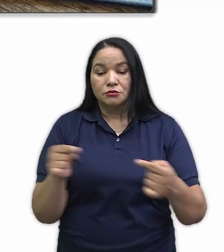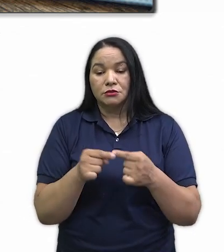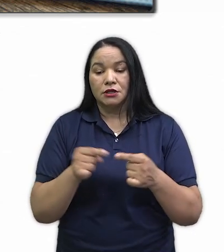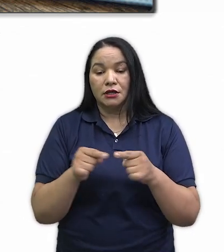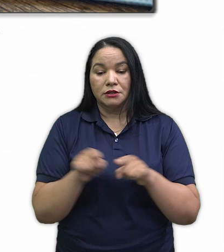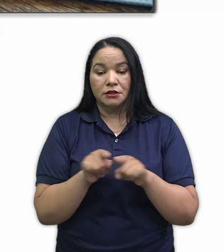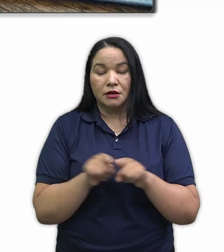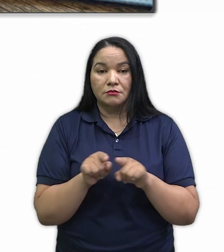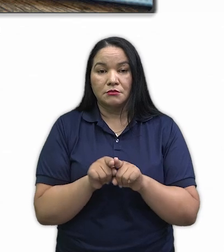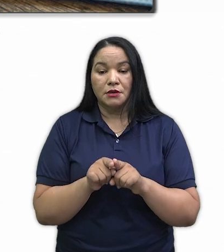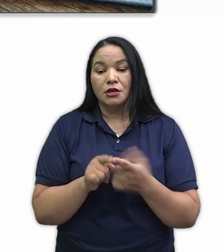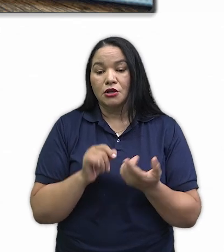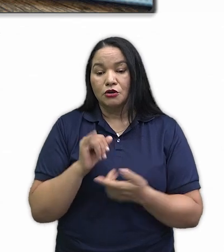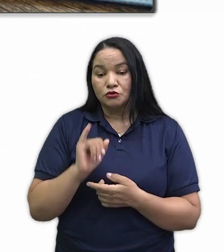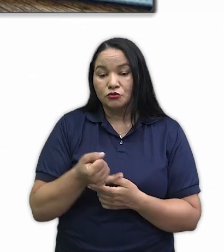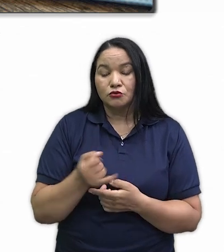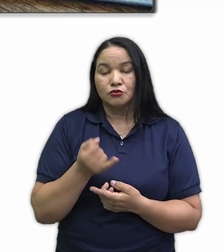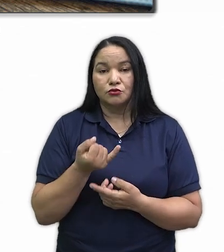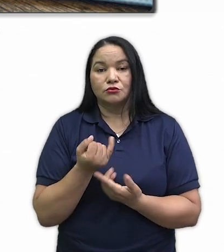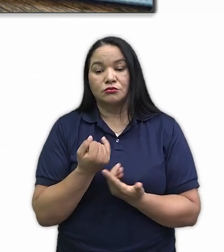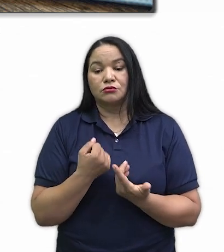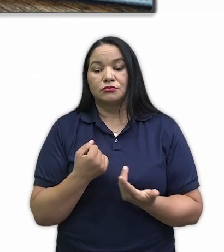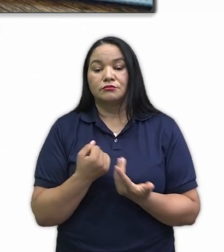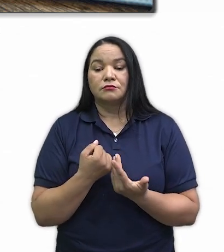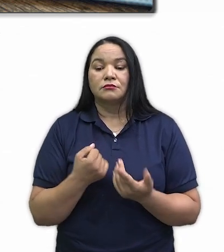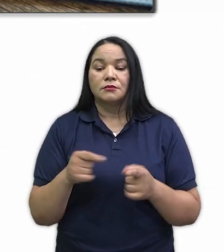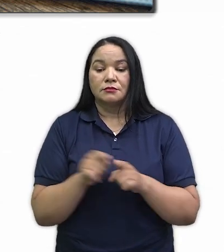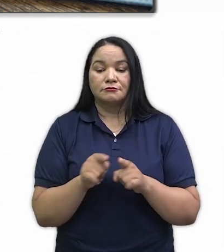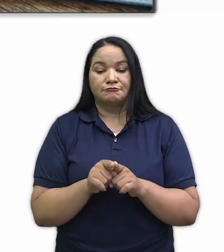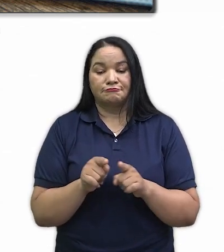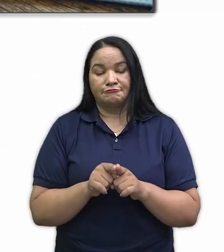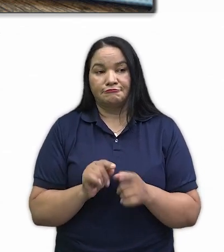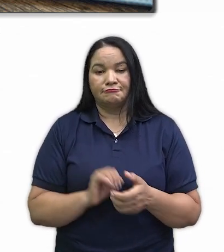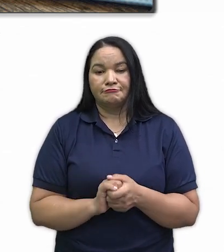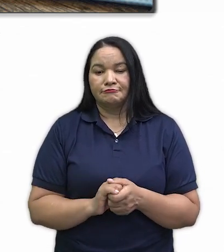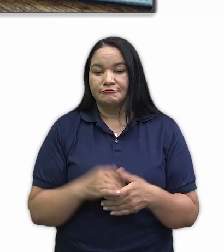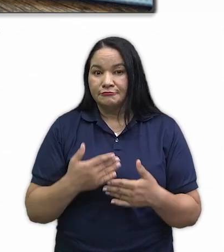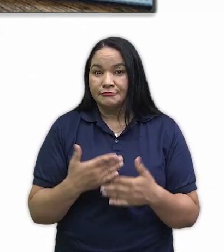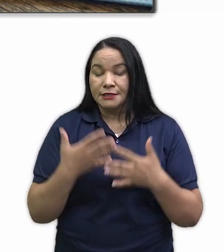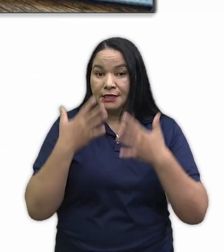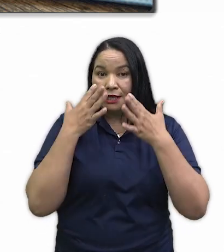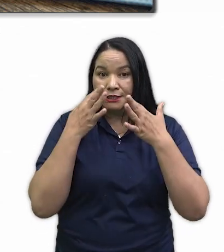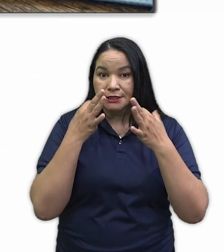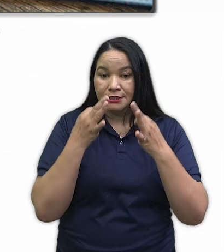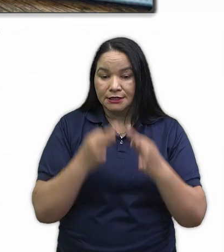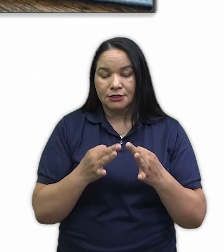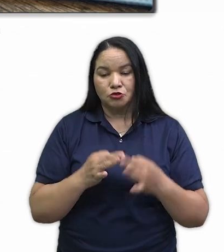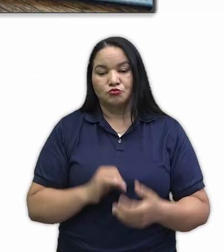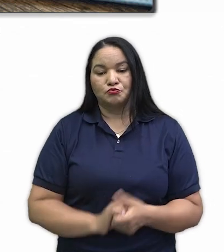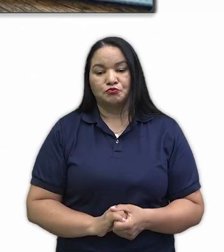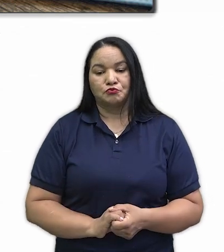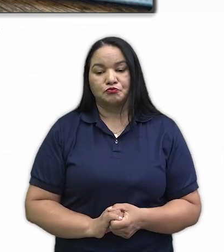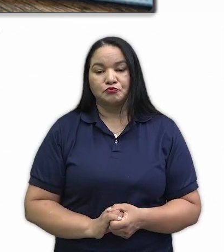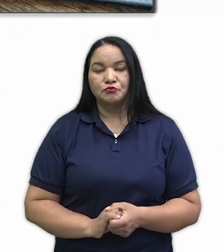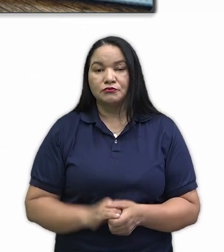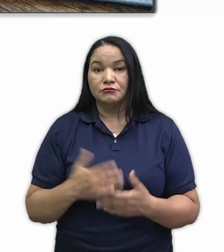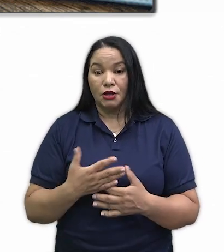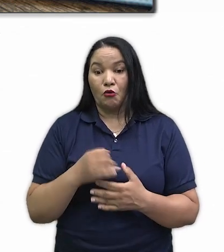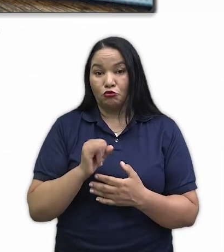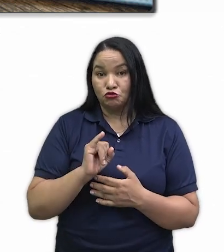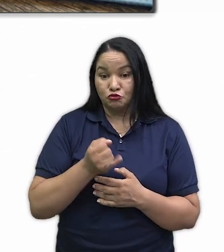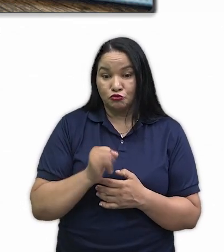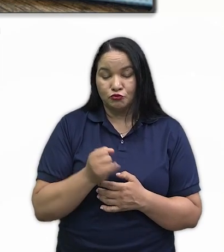aplicado sob regime de juros compostos. Turma, atenção!